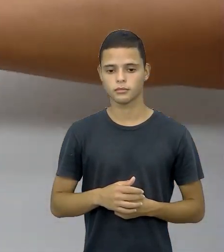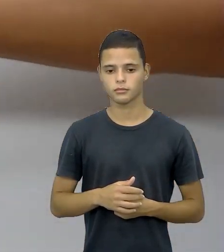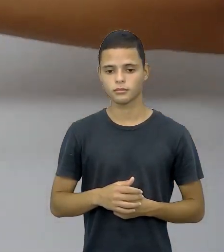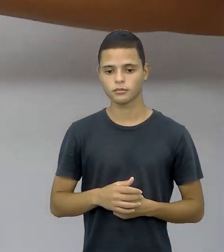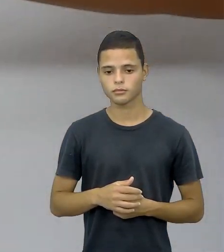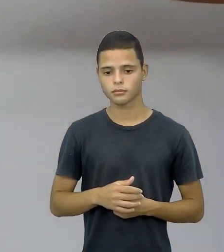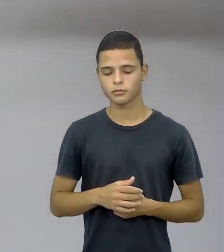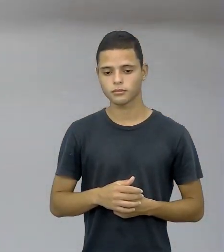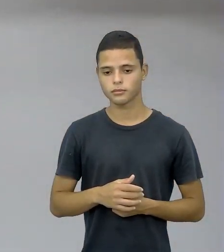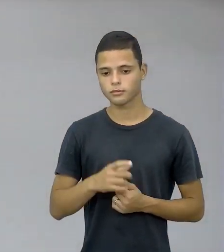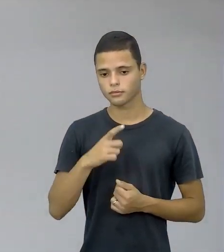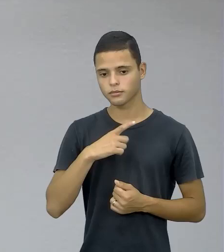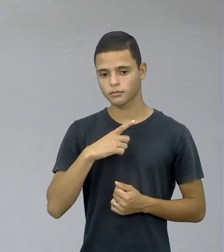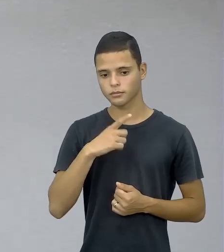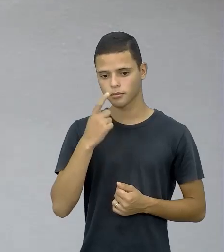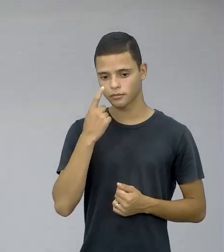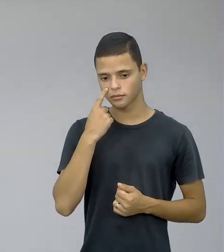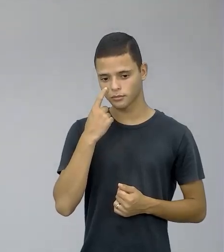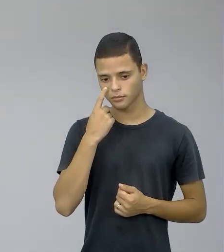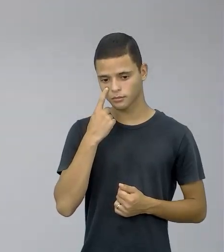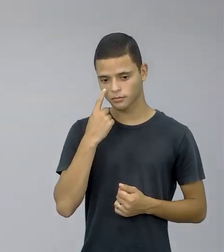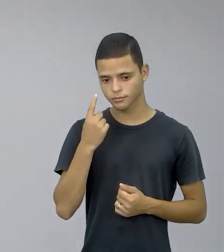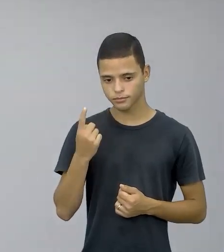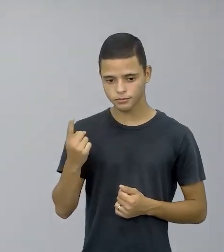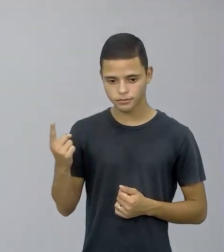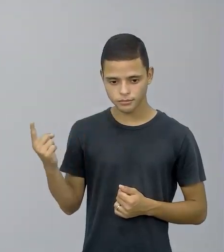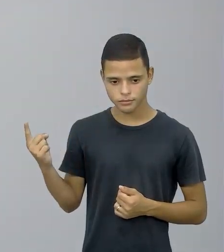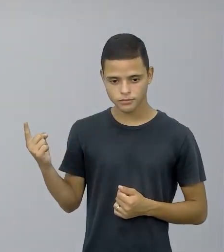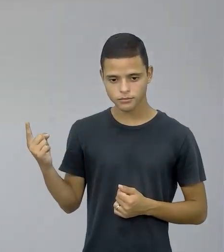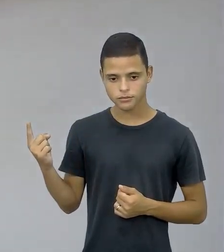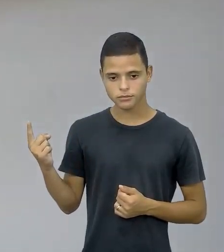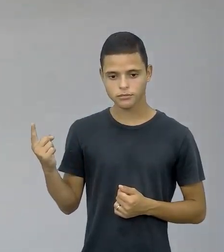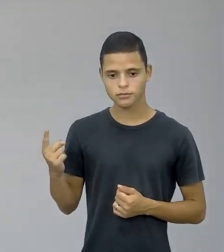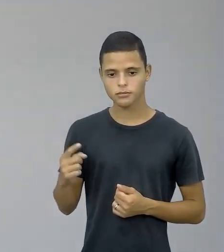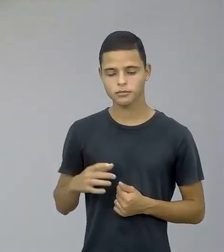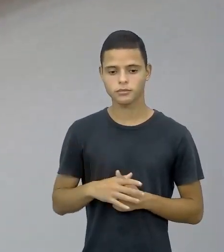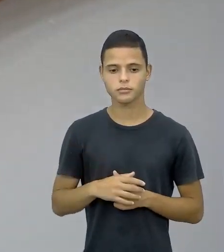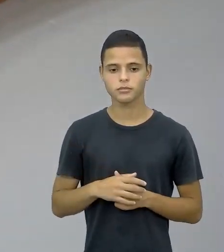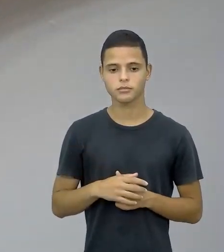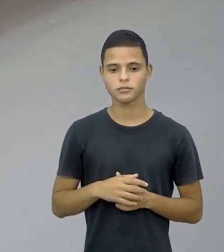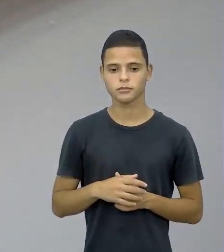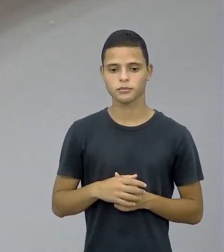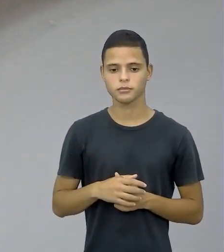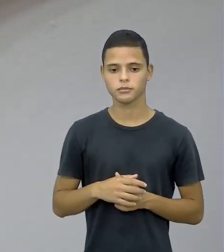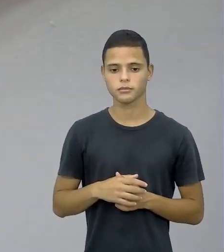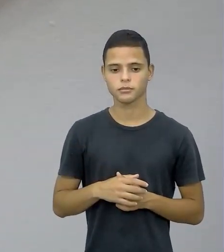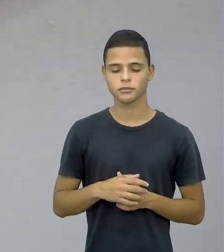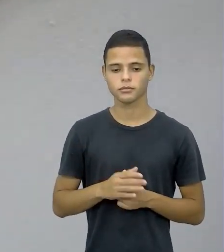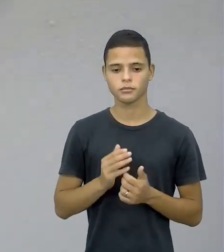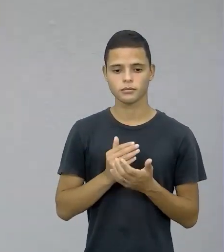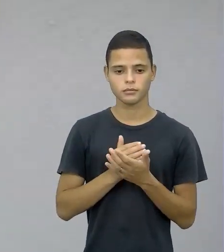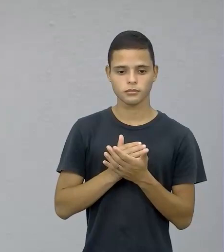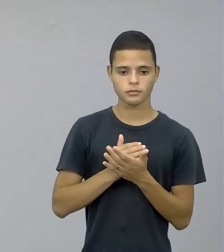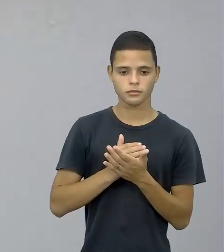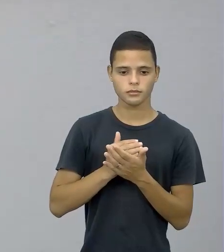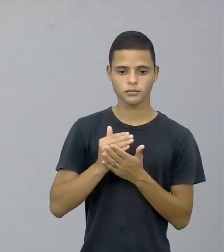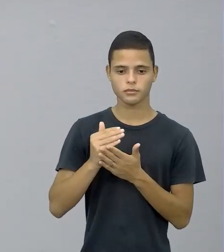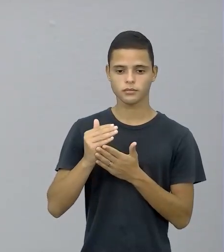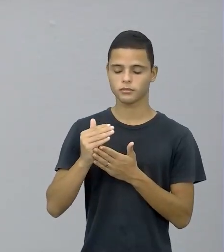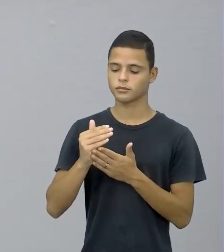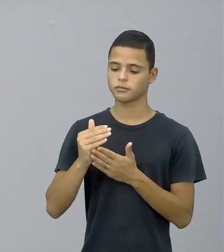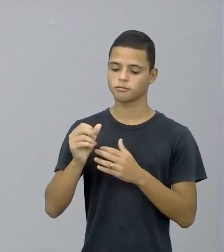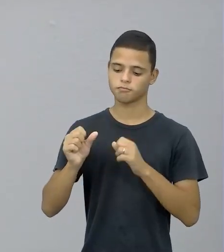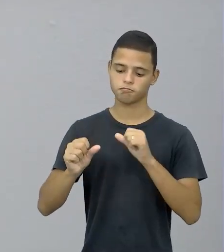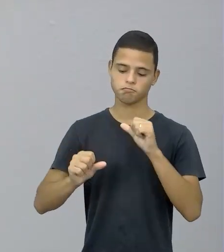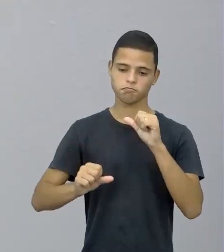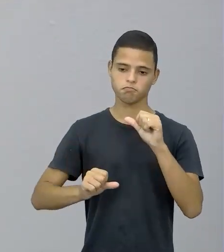aqui embaixo, ó. Devo até erguer. Tá bem aqui embaixo. Quando a gente virar isso, essa gota vai começar a descer, a gente vai virar